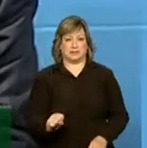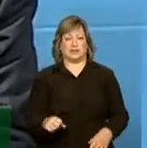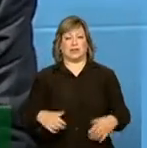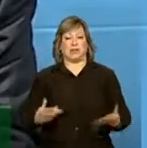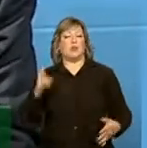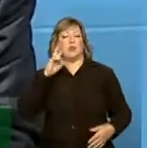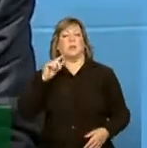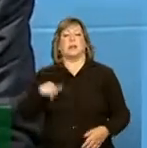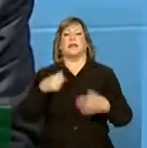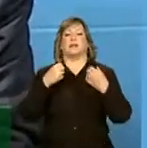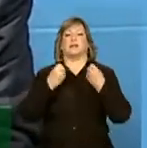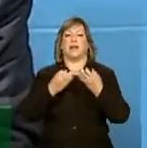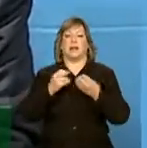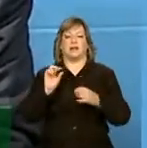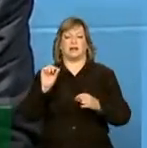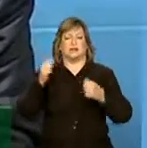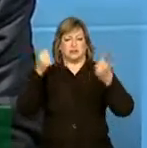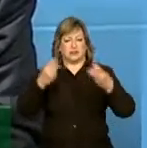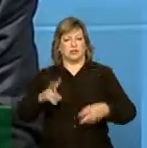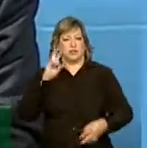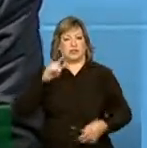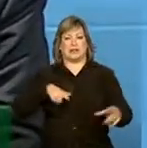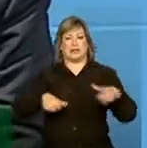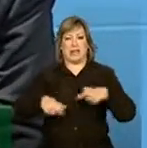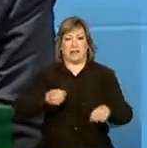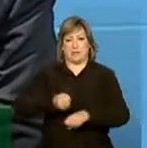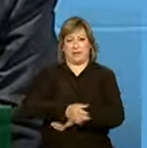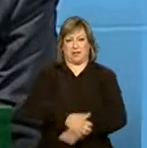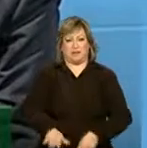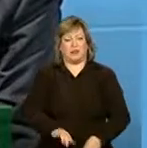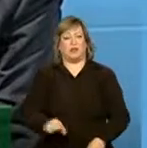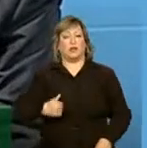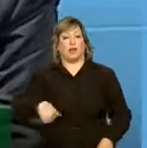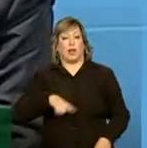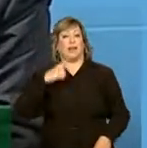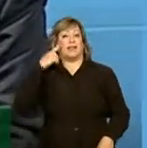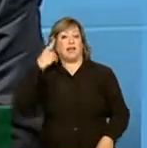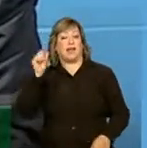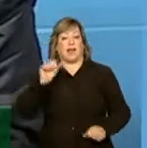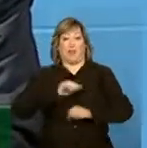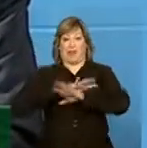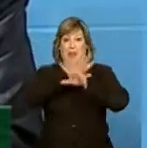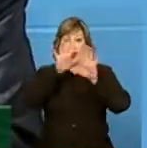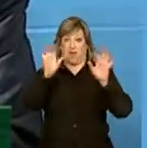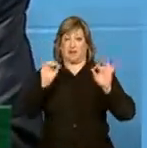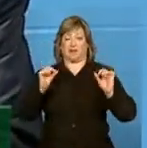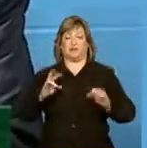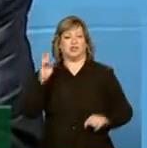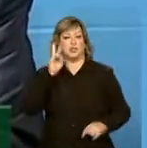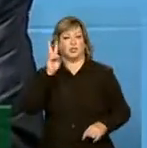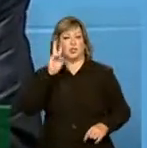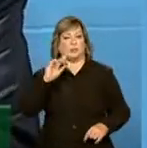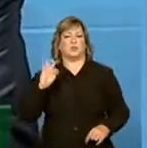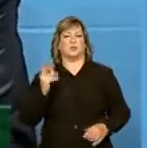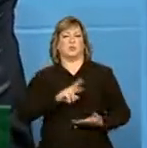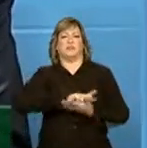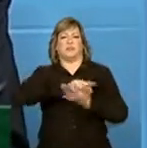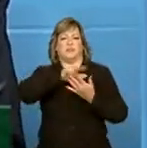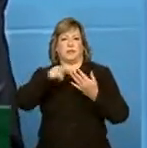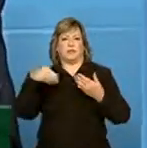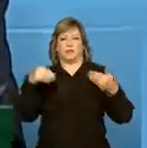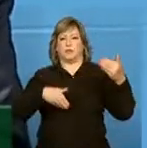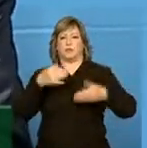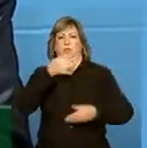sobre o trabalho infantil, consideramos que as ideias claras e consistentes, né, derivadas das múltiplas